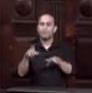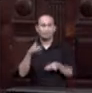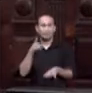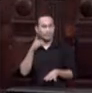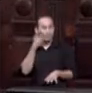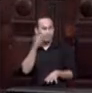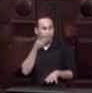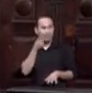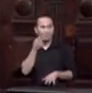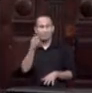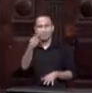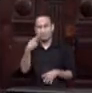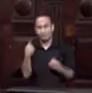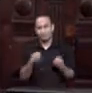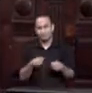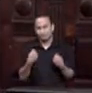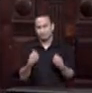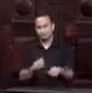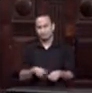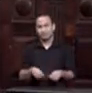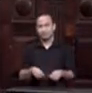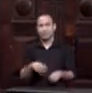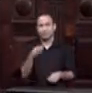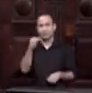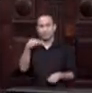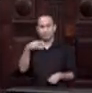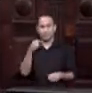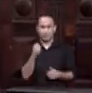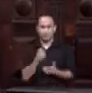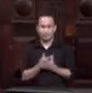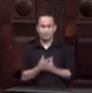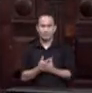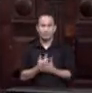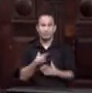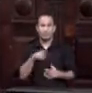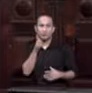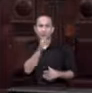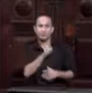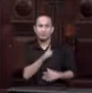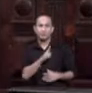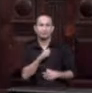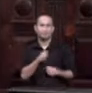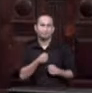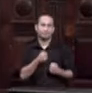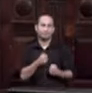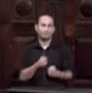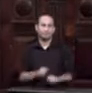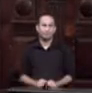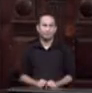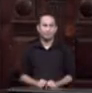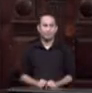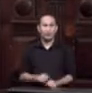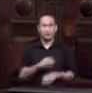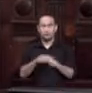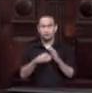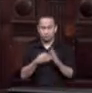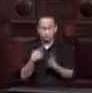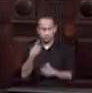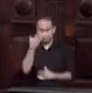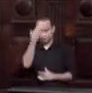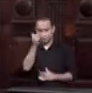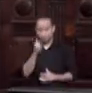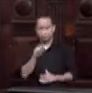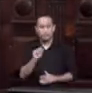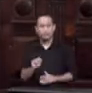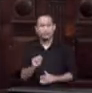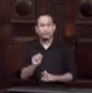da necessidade de se colocar o teto de gastos para se alcançar esses poderes. Mas todos nós sabemos